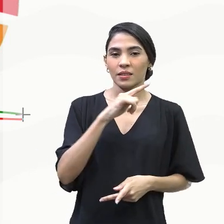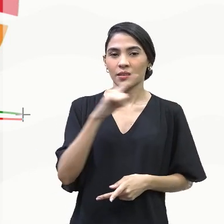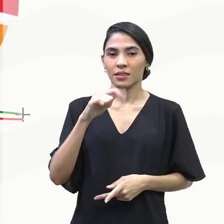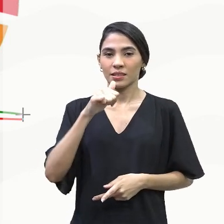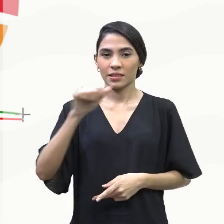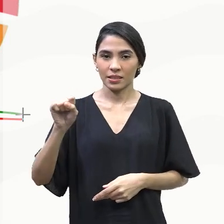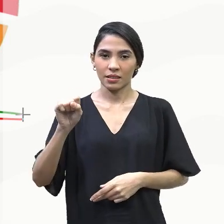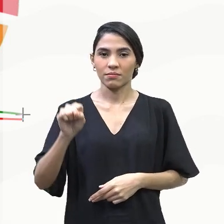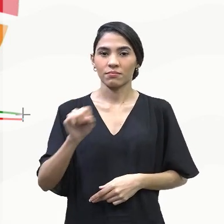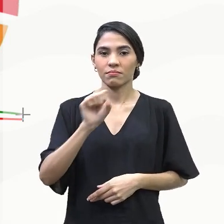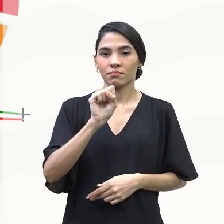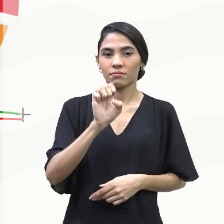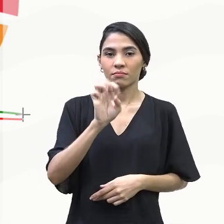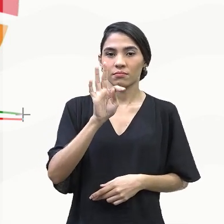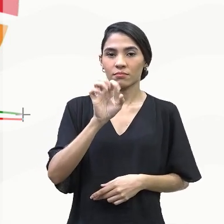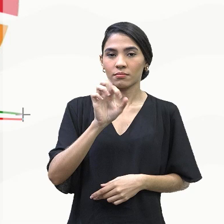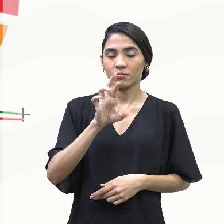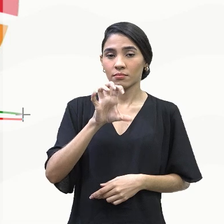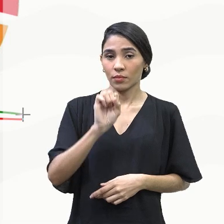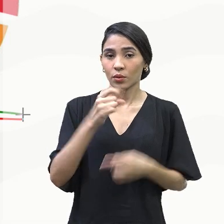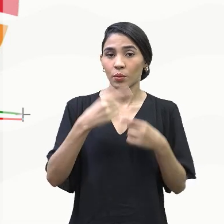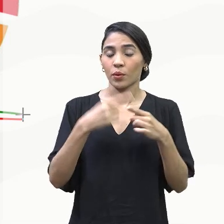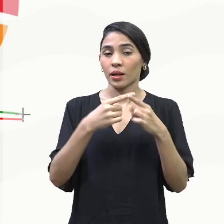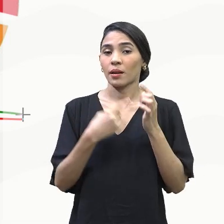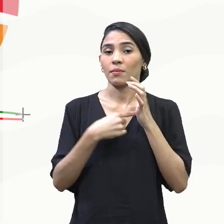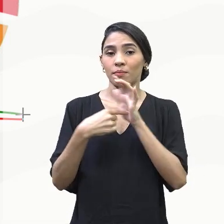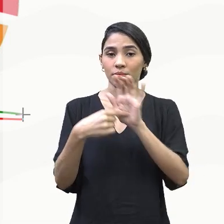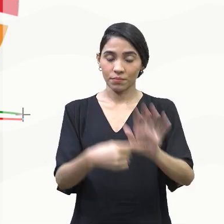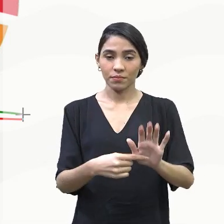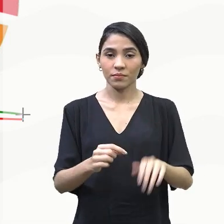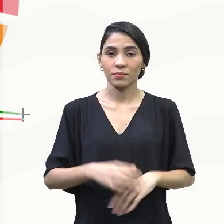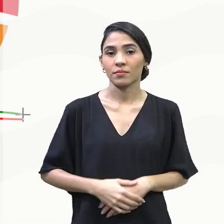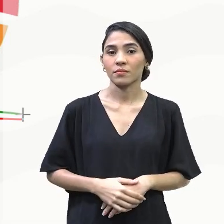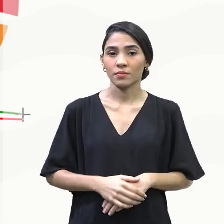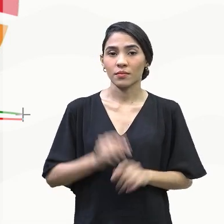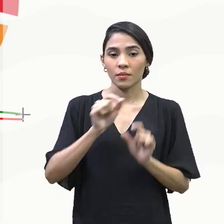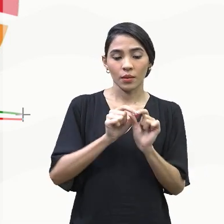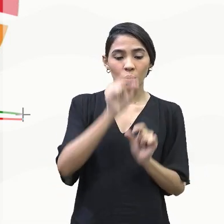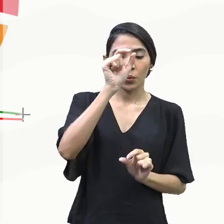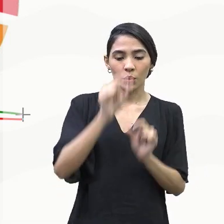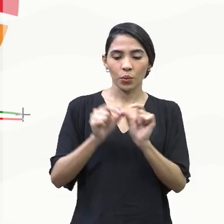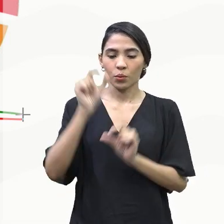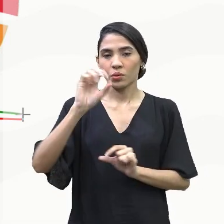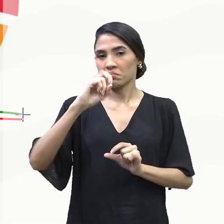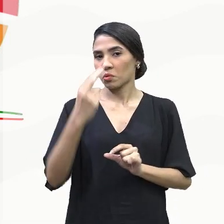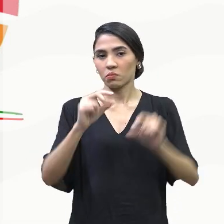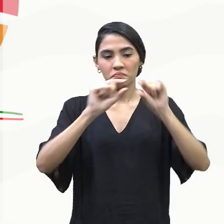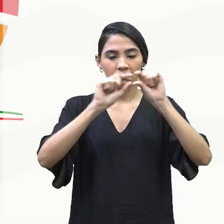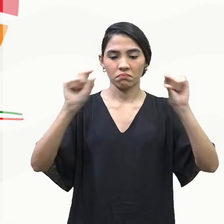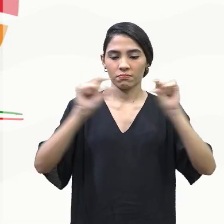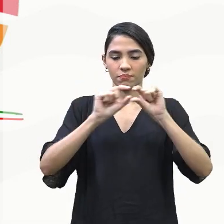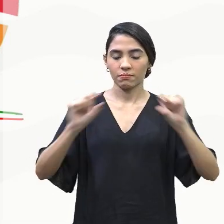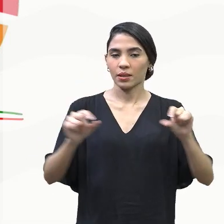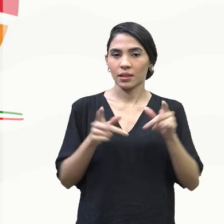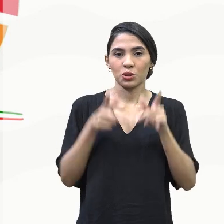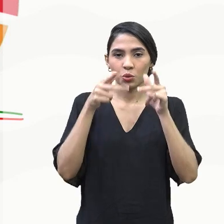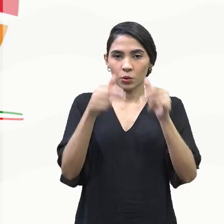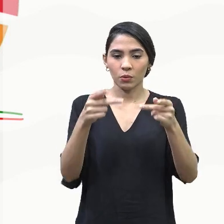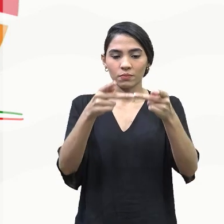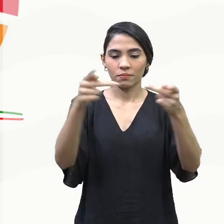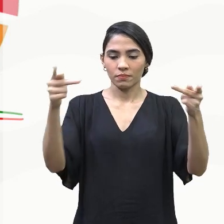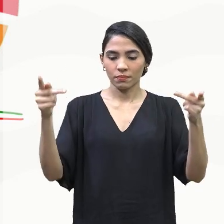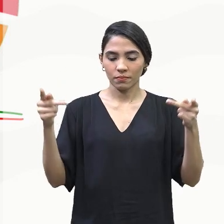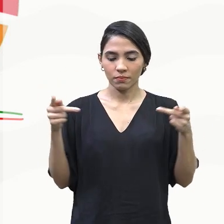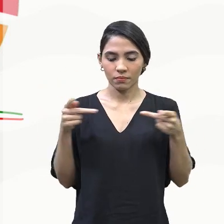de setores, porque ele representa essas mesmas colunas ou barras que nós vemos aqui, ó, essas